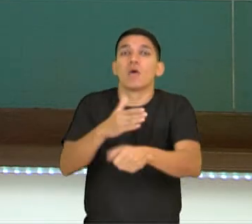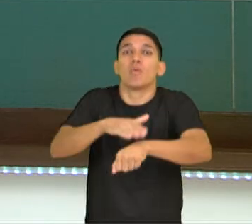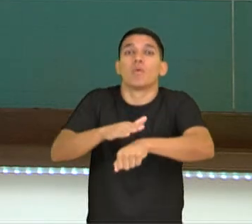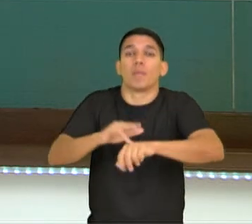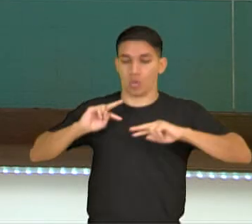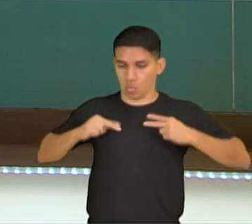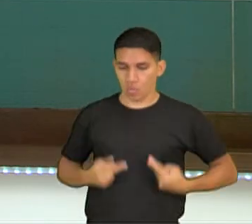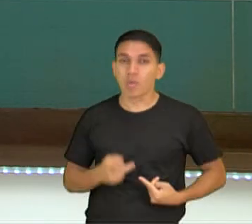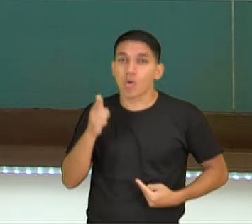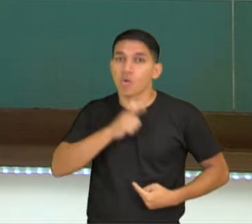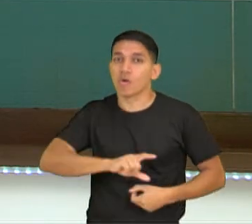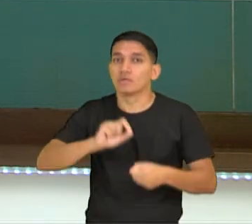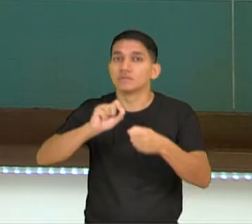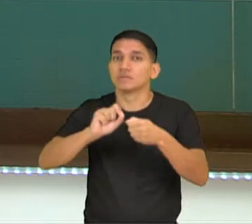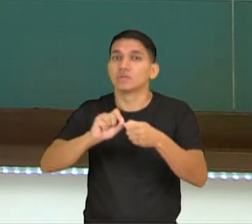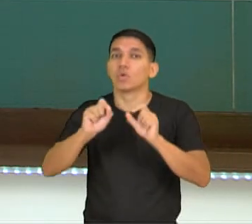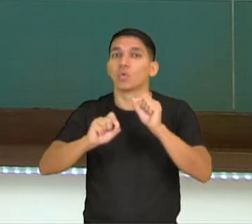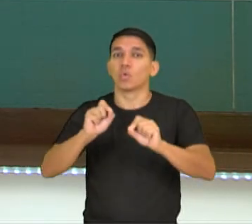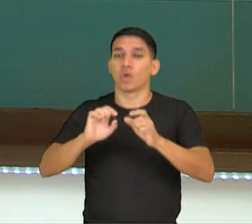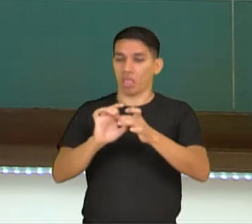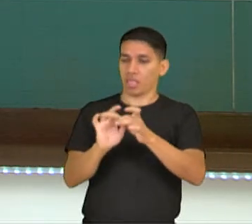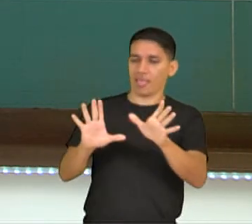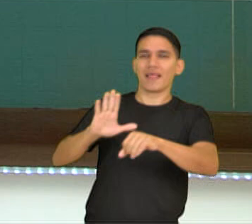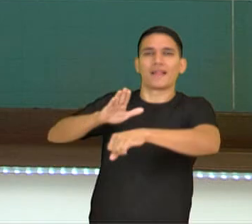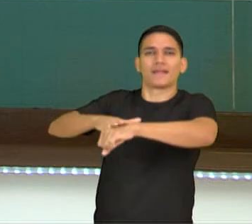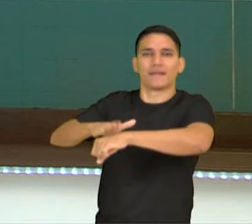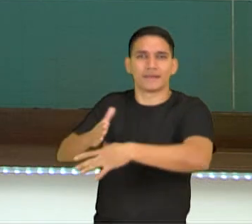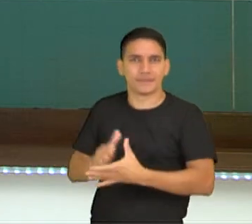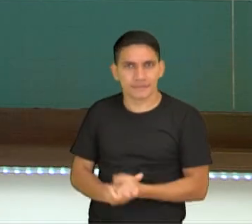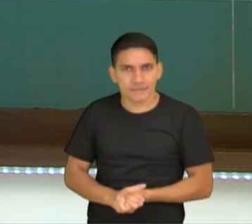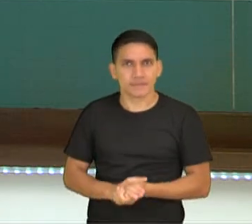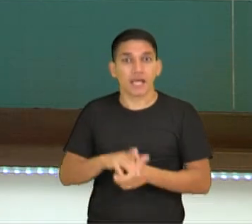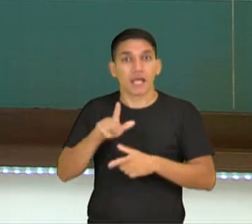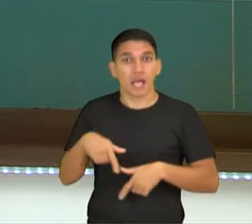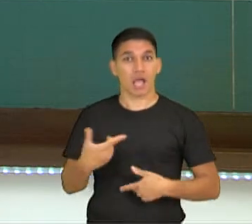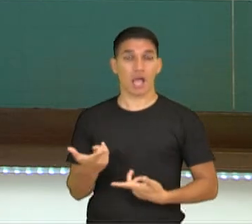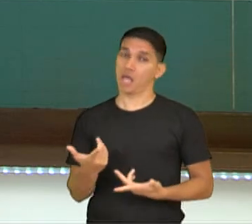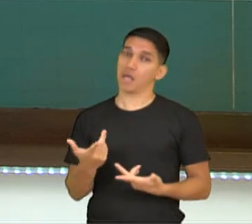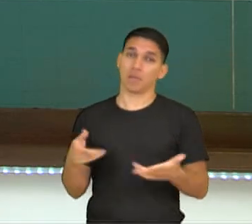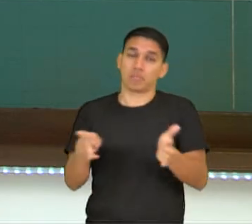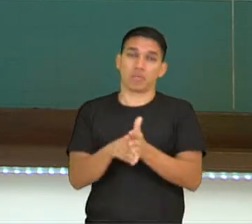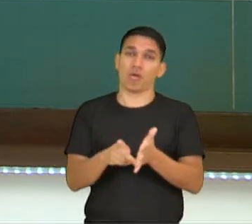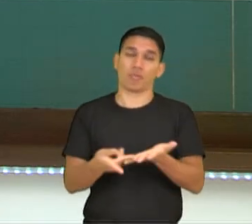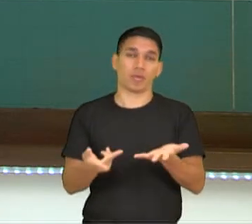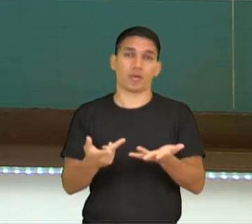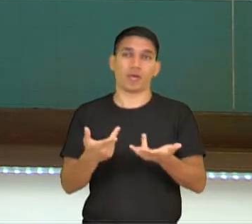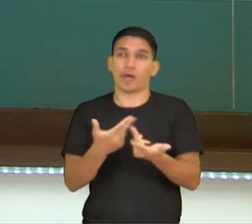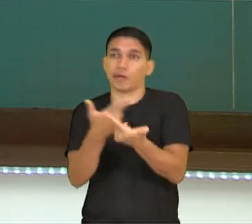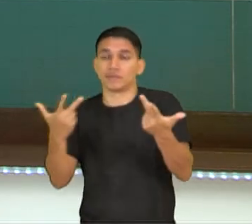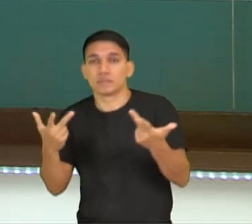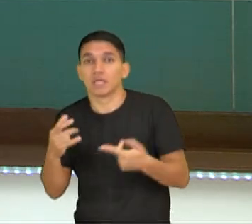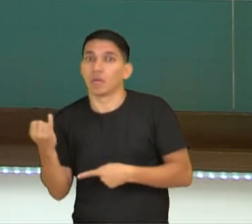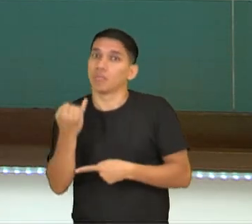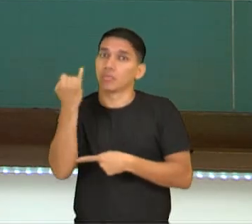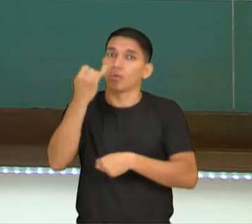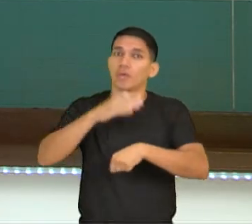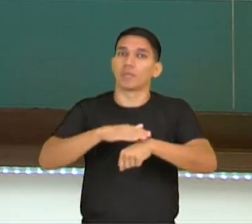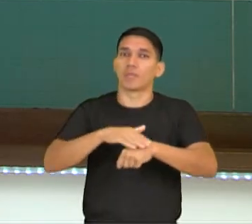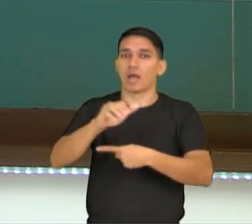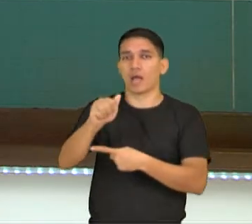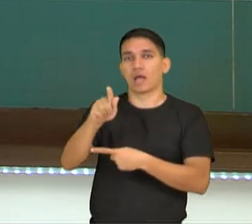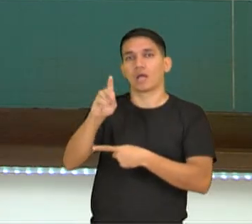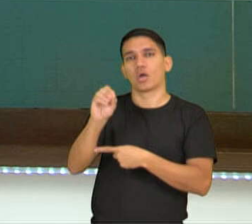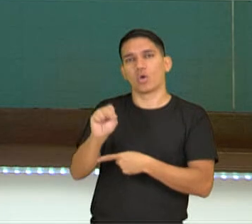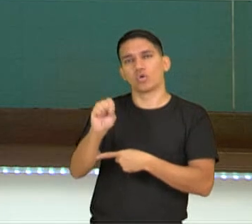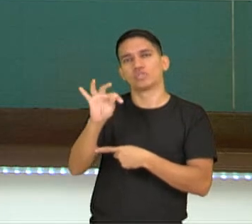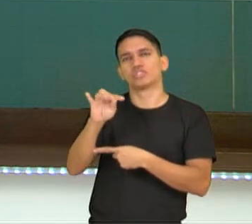vai exercer o seu livre-arbítrio, e que vai ser uma questão muito importante, por exemplo, em Agostinho de Hipona, que nós vamos